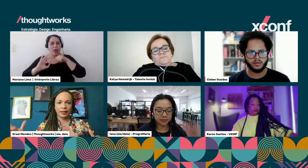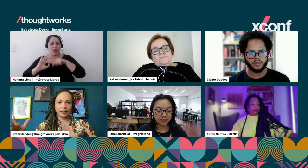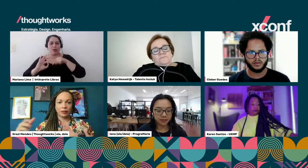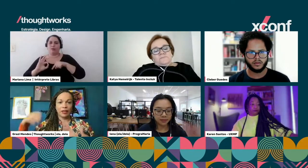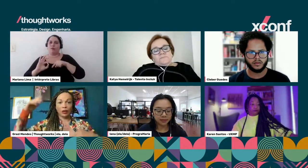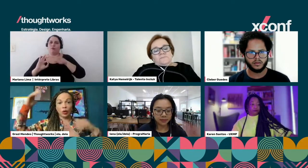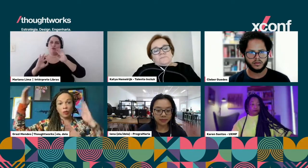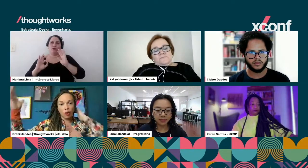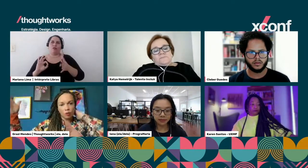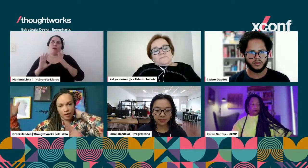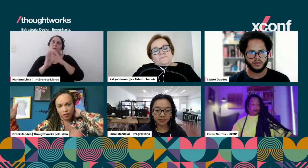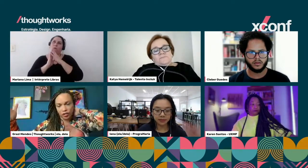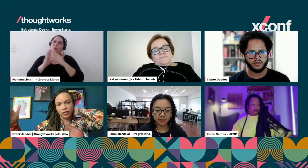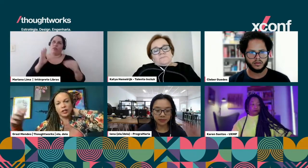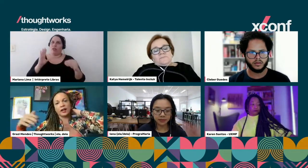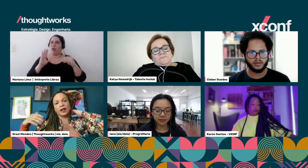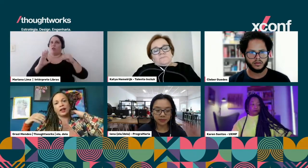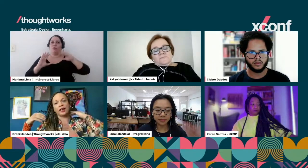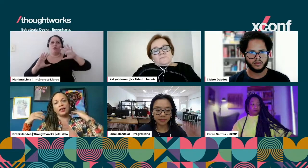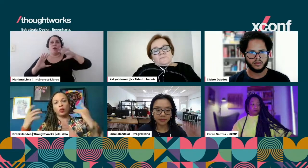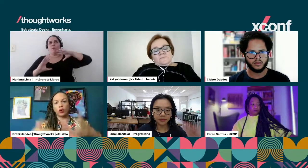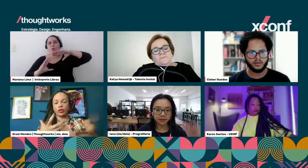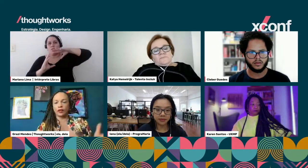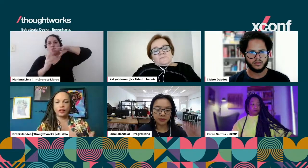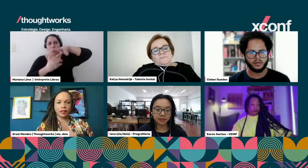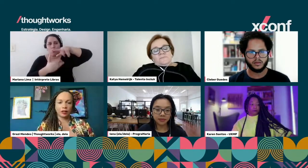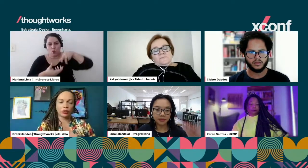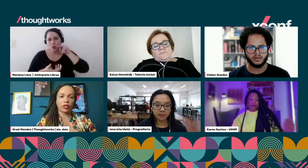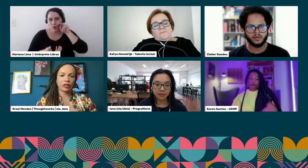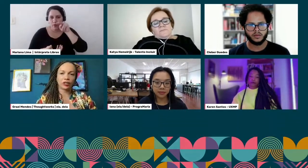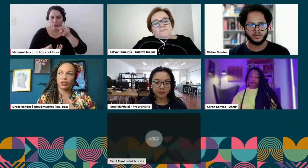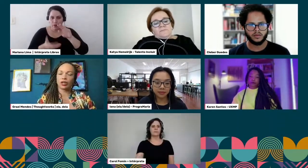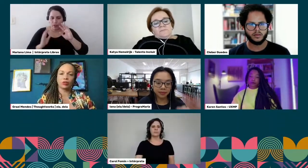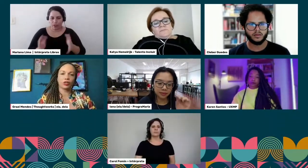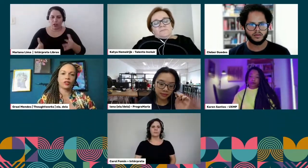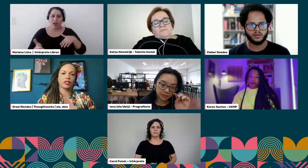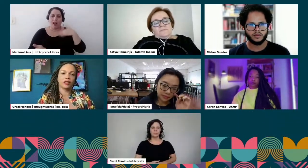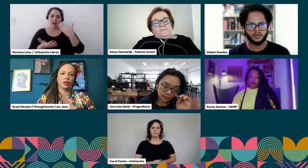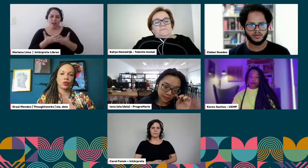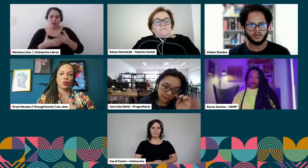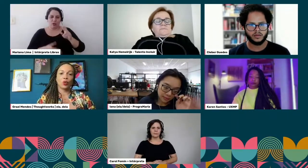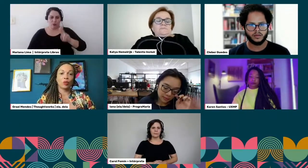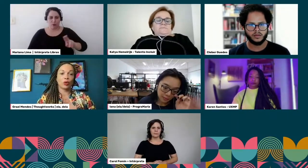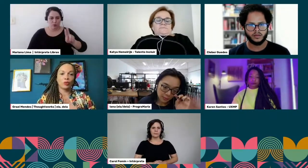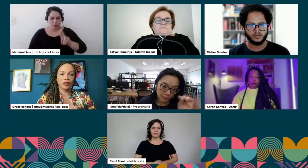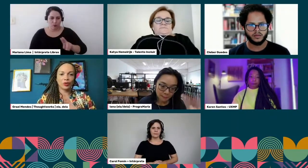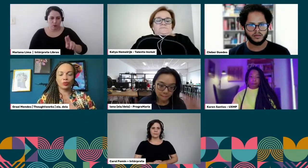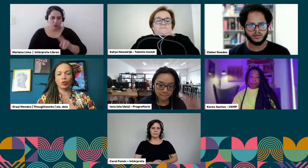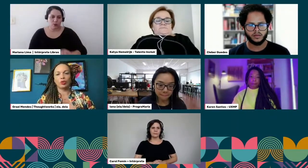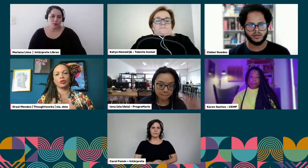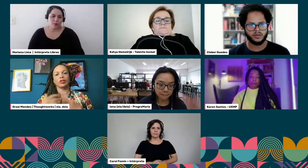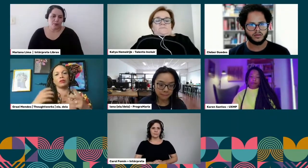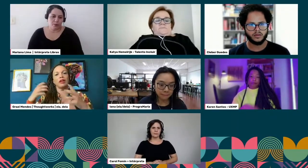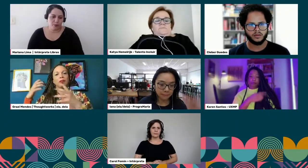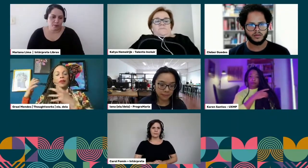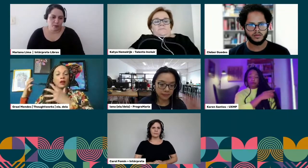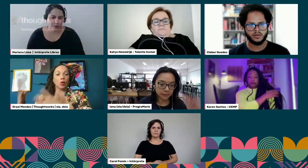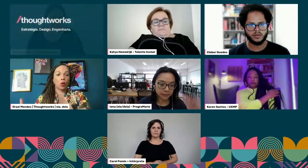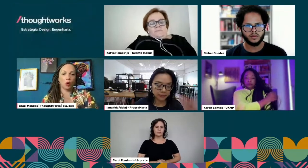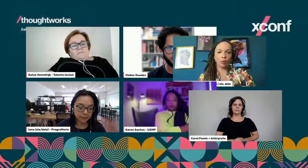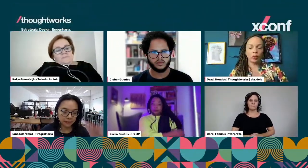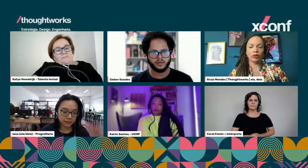referência também globalmente, e hoje vem sendo usado, a gente acabou de fazer um compromisso público